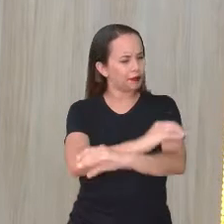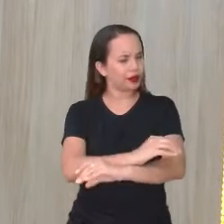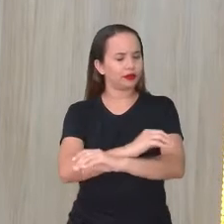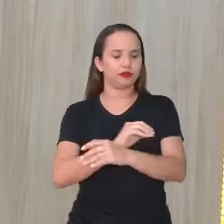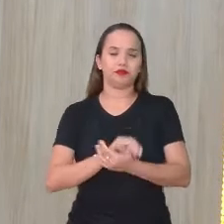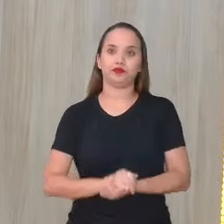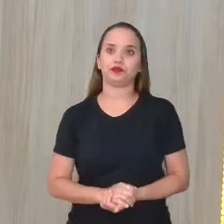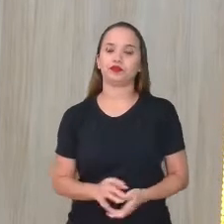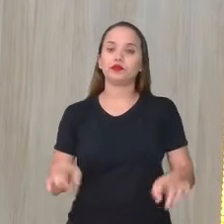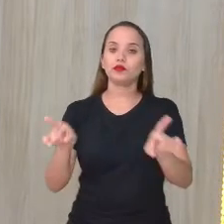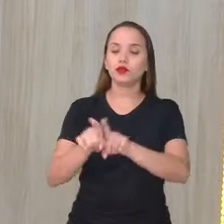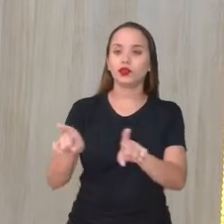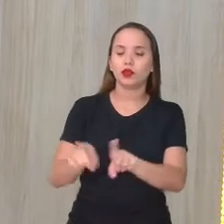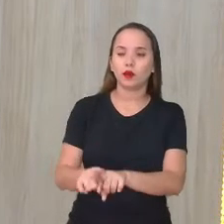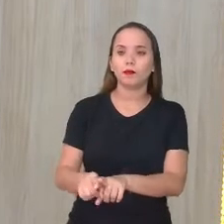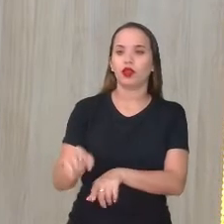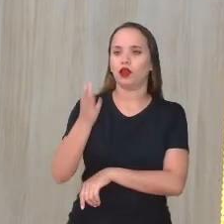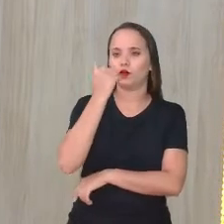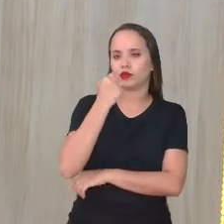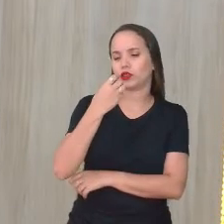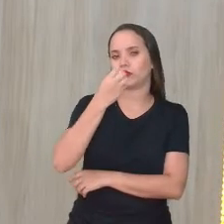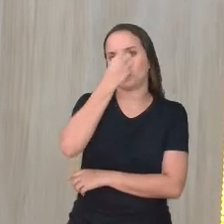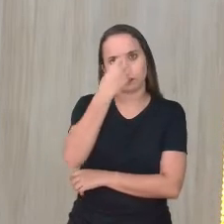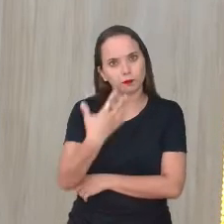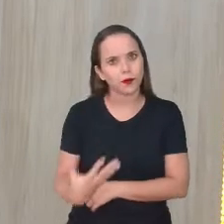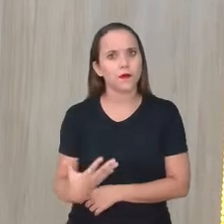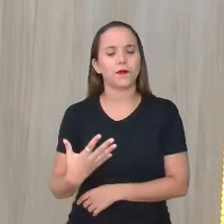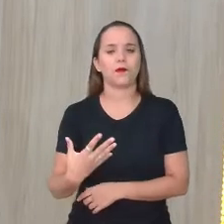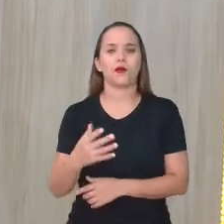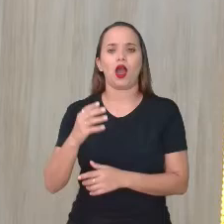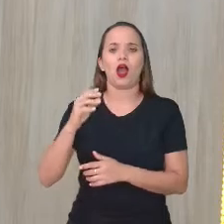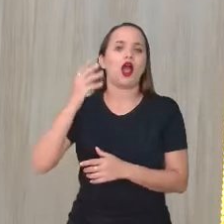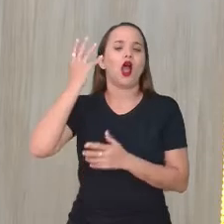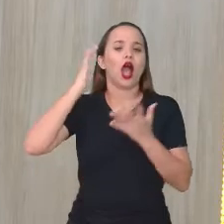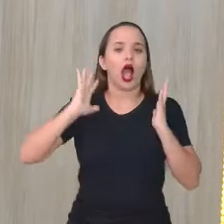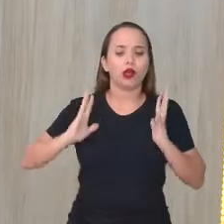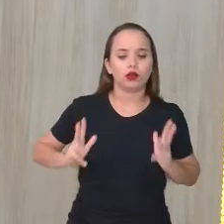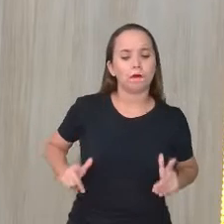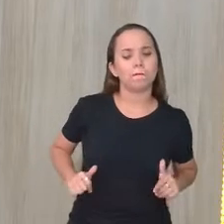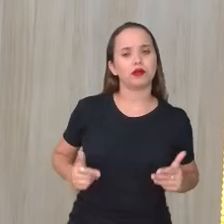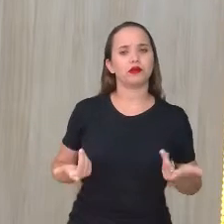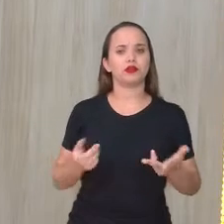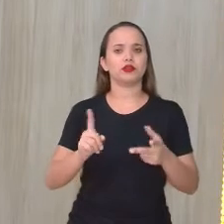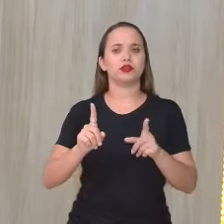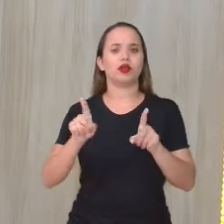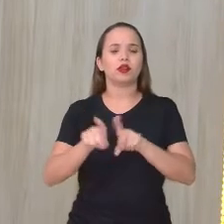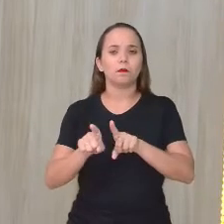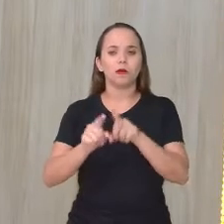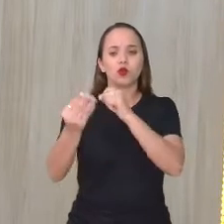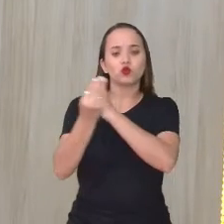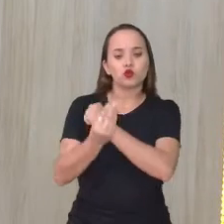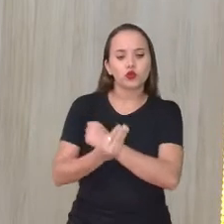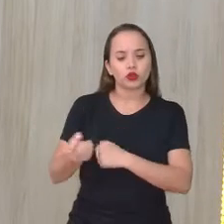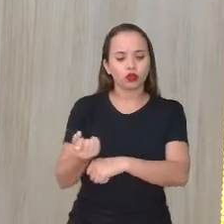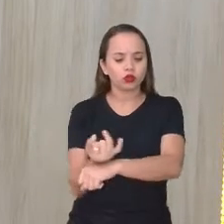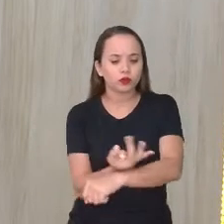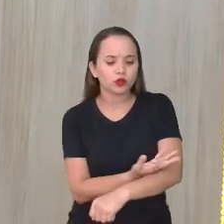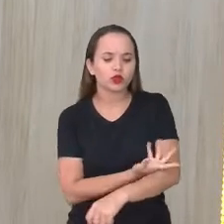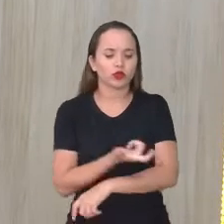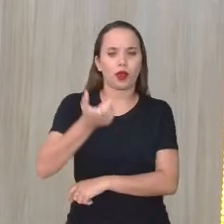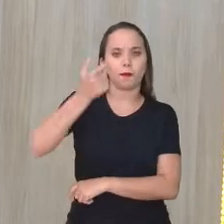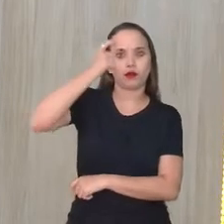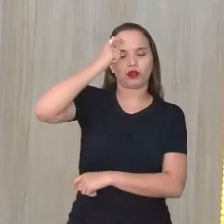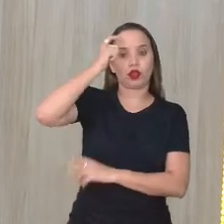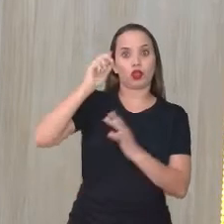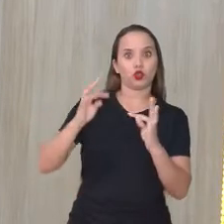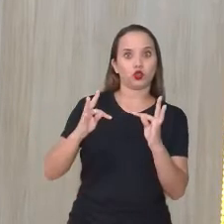Mas também com alimentação adequada, hábitos de higiene, cuidados emocionais, cuidados mentais,